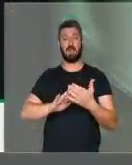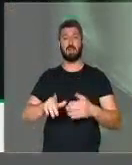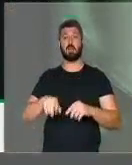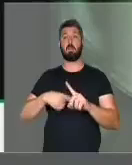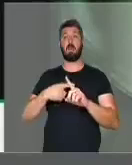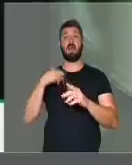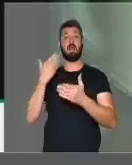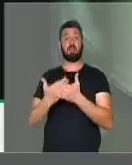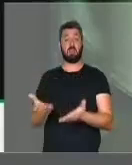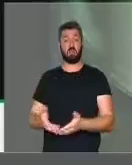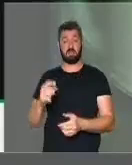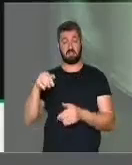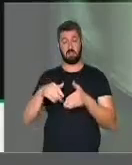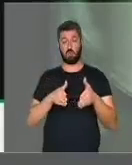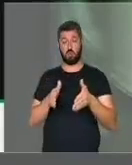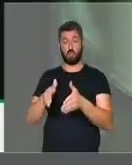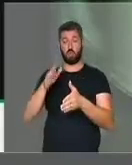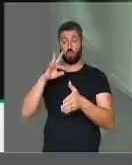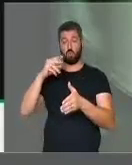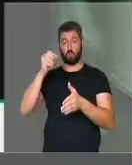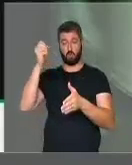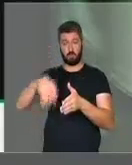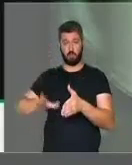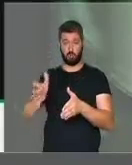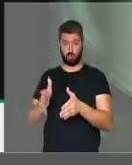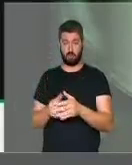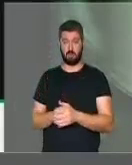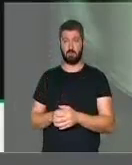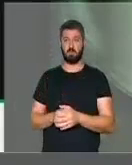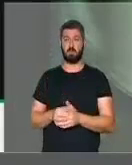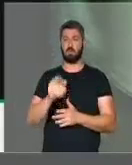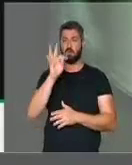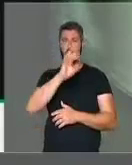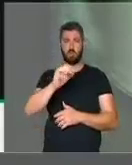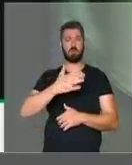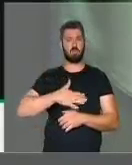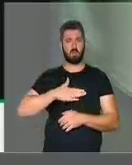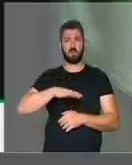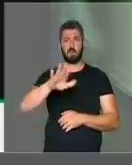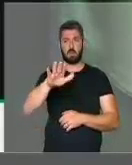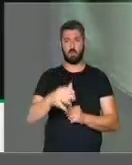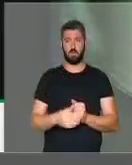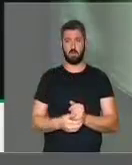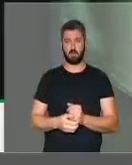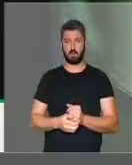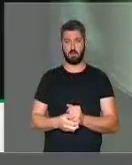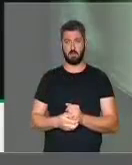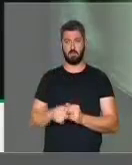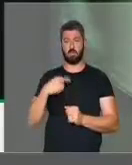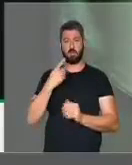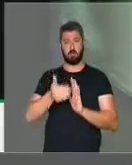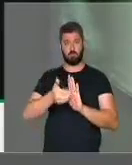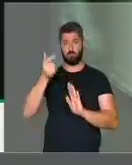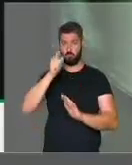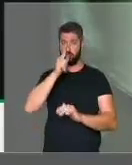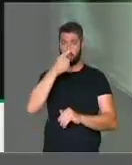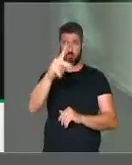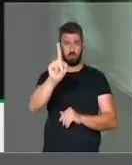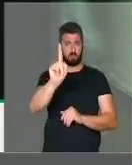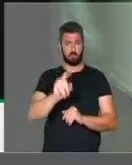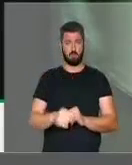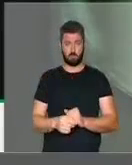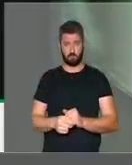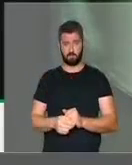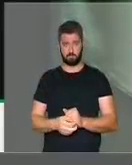se estragou o Rio São Francisco. Aos meus amigos de Tocantins, fiquem tranquilos, não vamos jamais tirar água